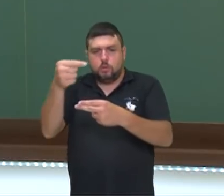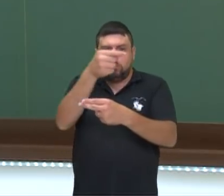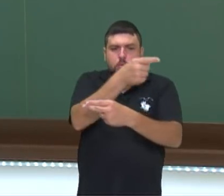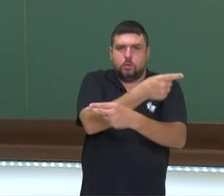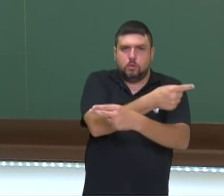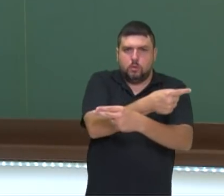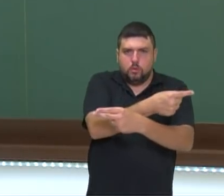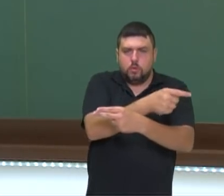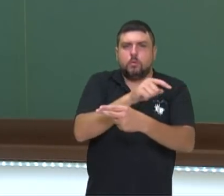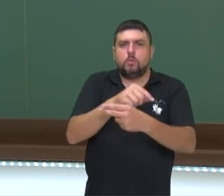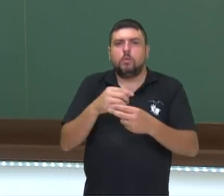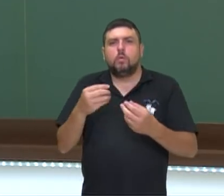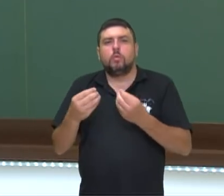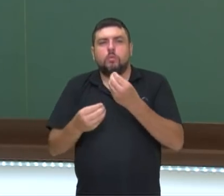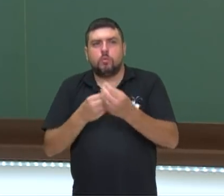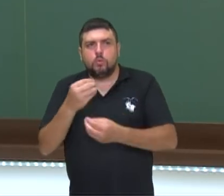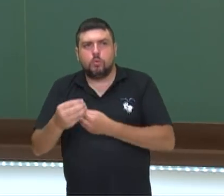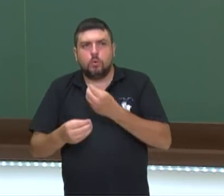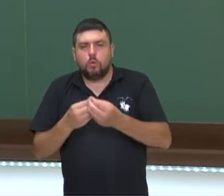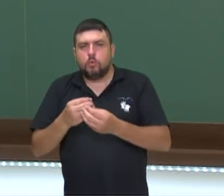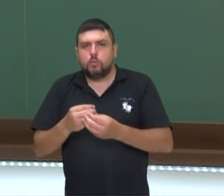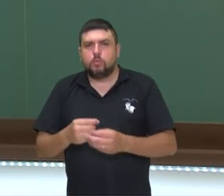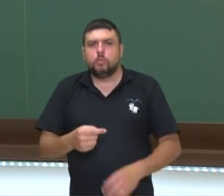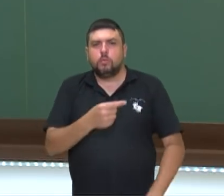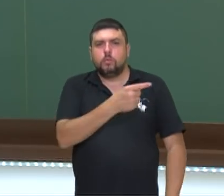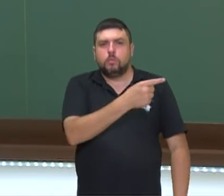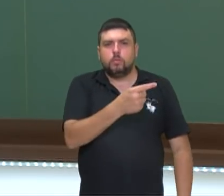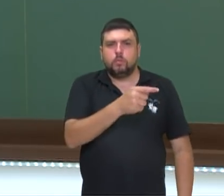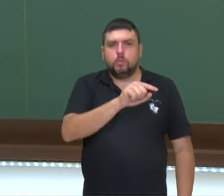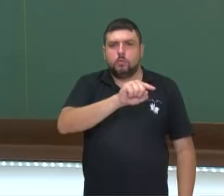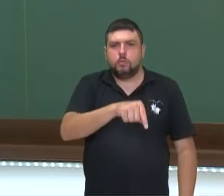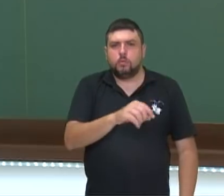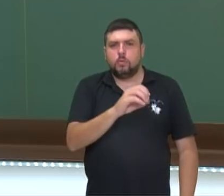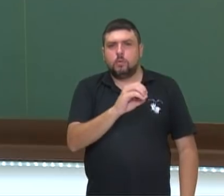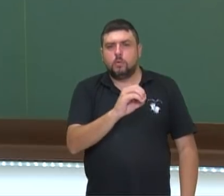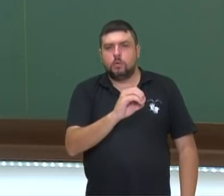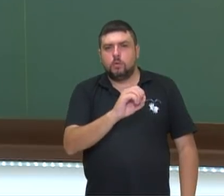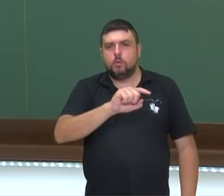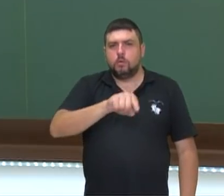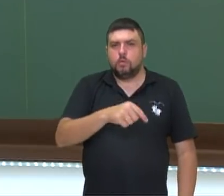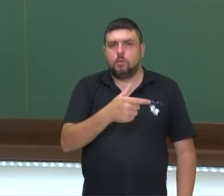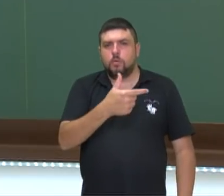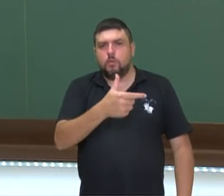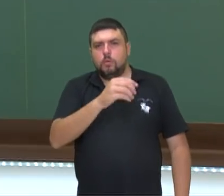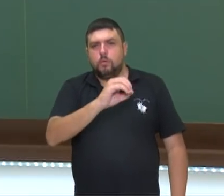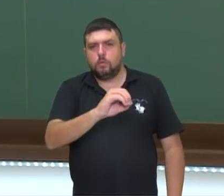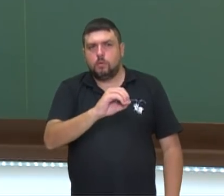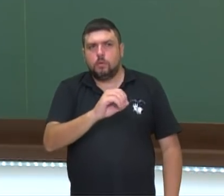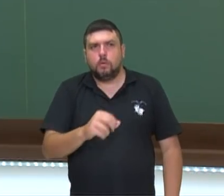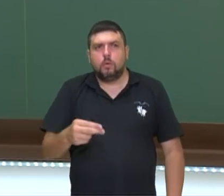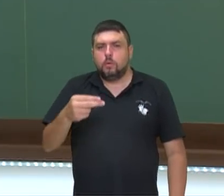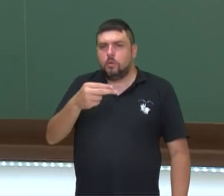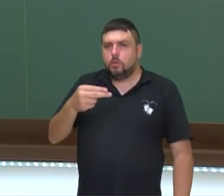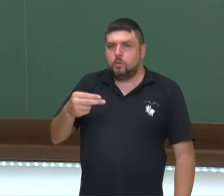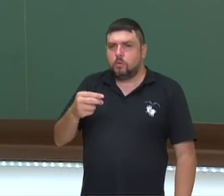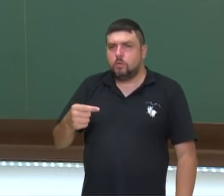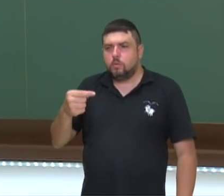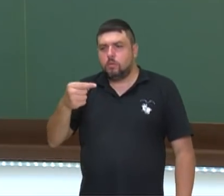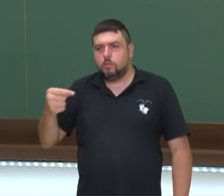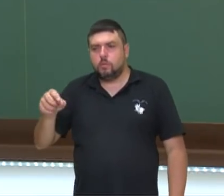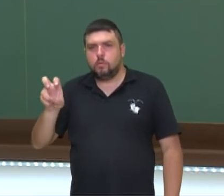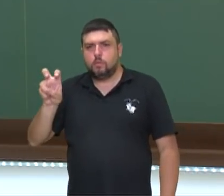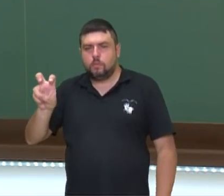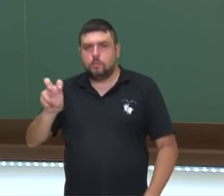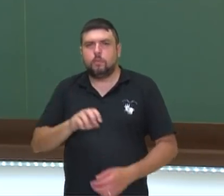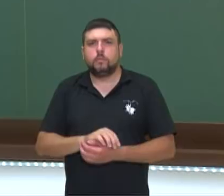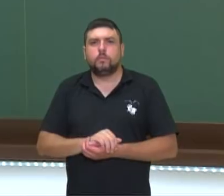vai ficar 20 centésimos de x igual a 5. Ou seja, nós vamos ter